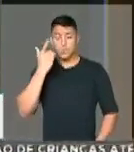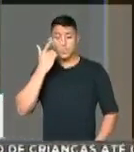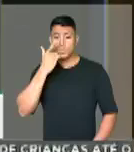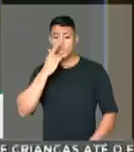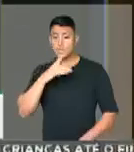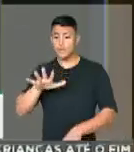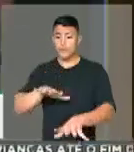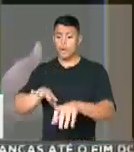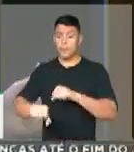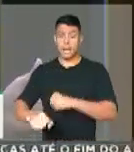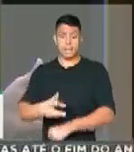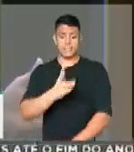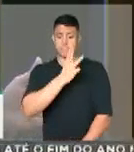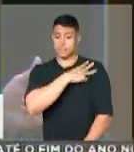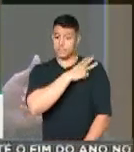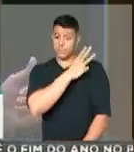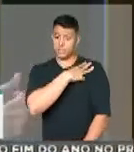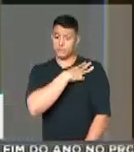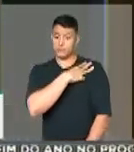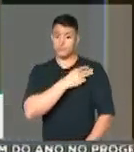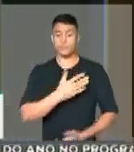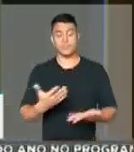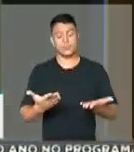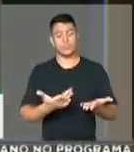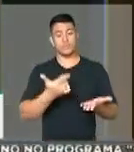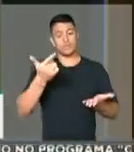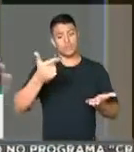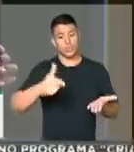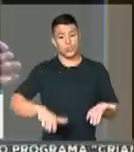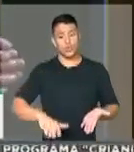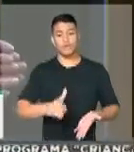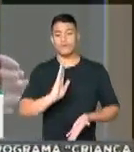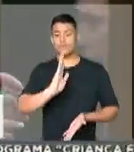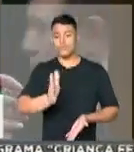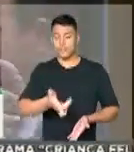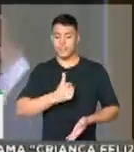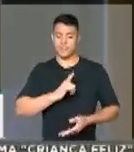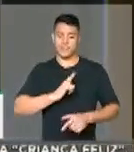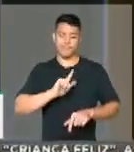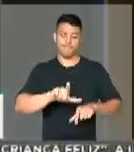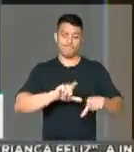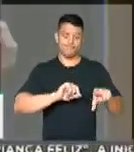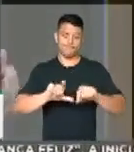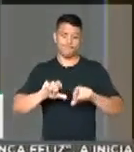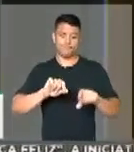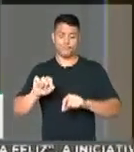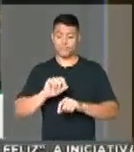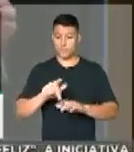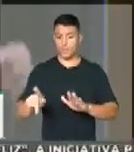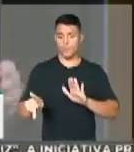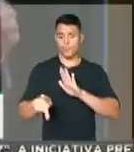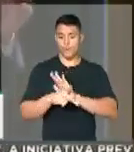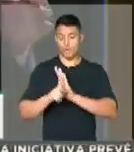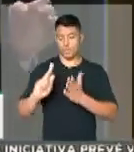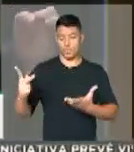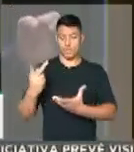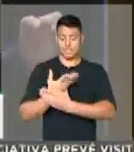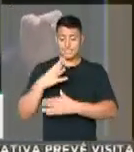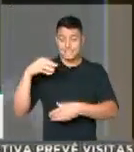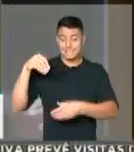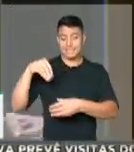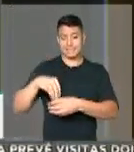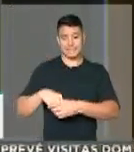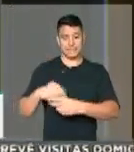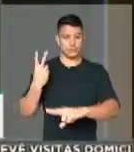médio. É mais uma demonstração do caráter seletivo do sistema